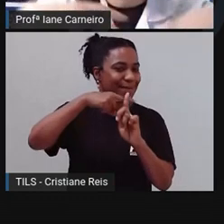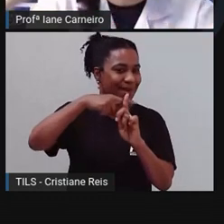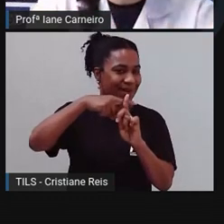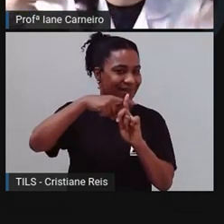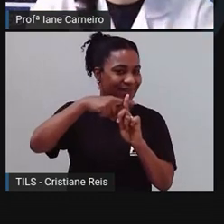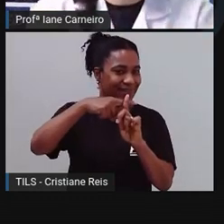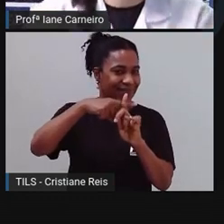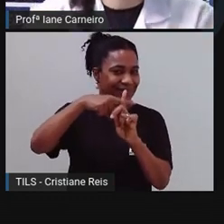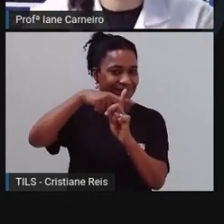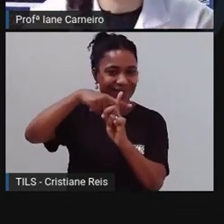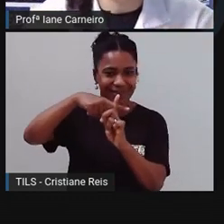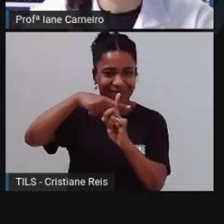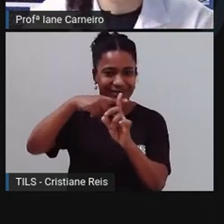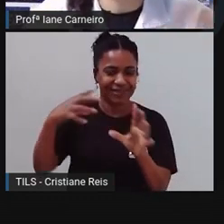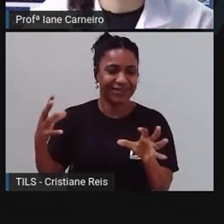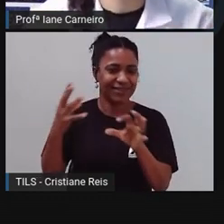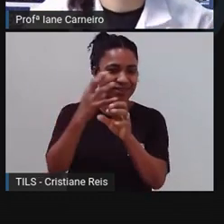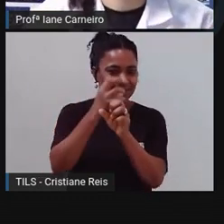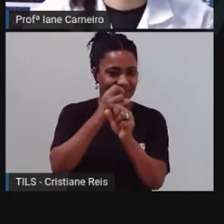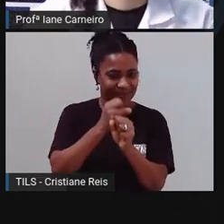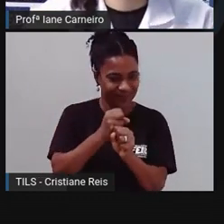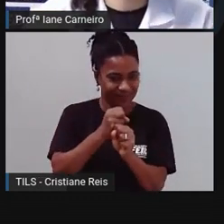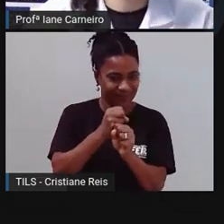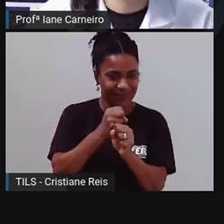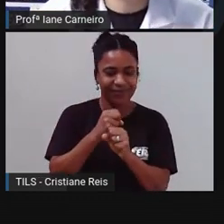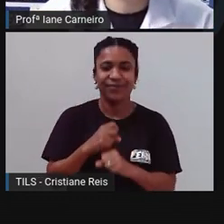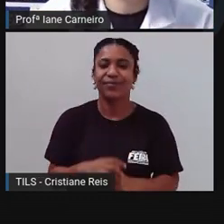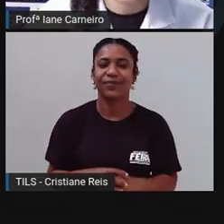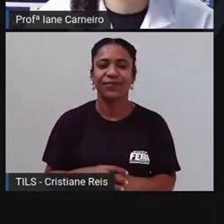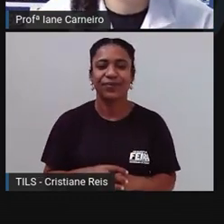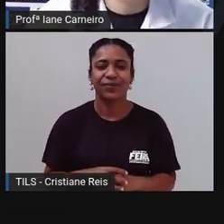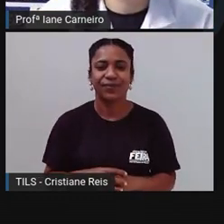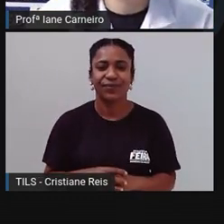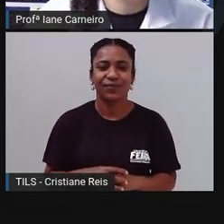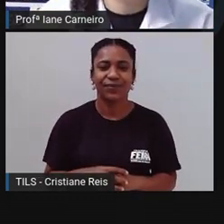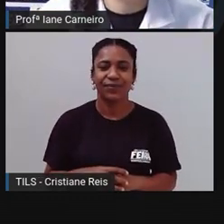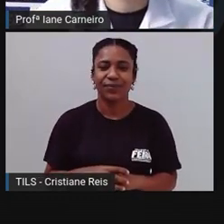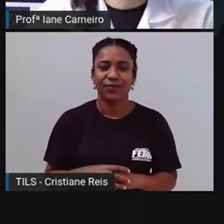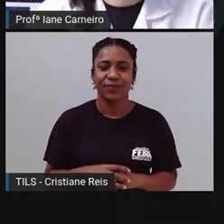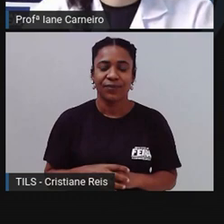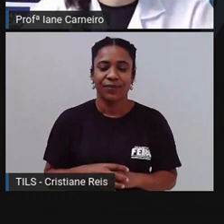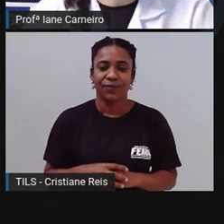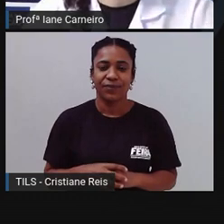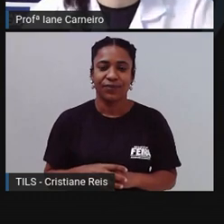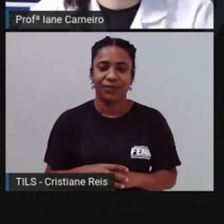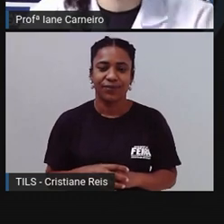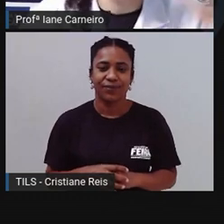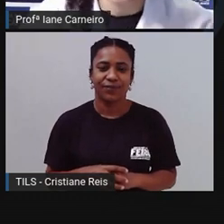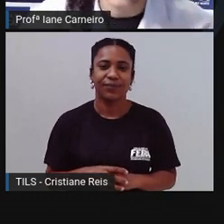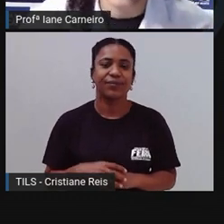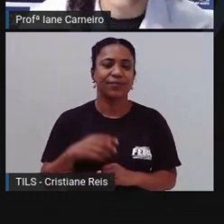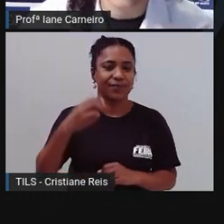juntar as vezes que ele passou na semana, nas semanas. Quantas mais ele passou na segunda semana?